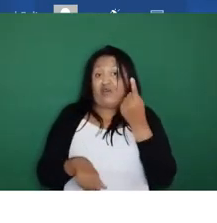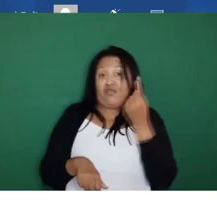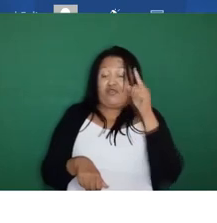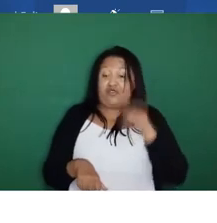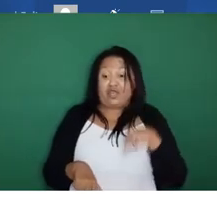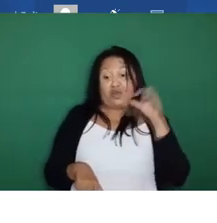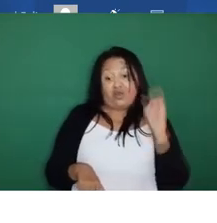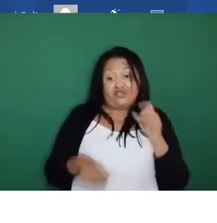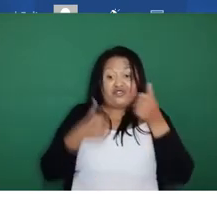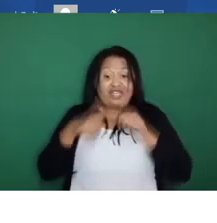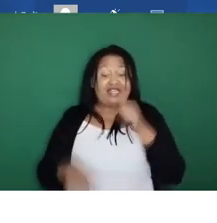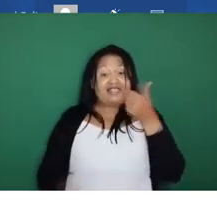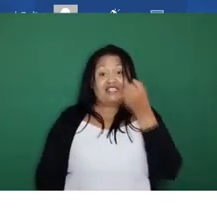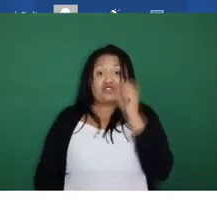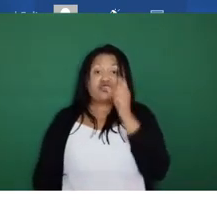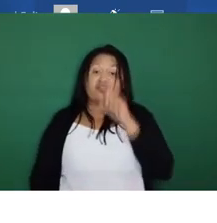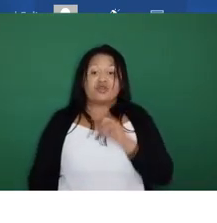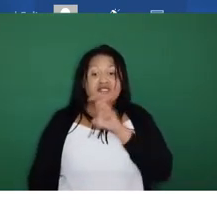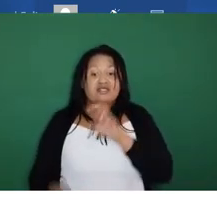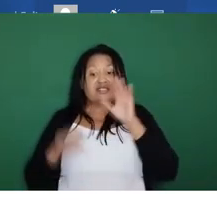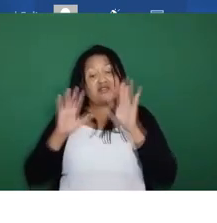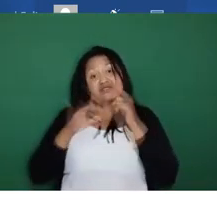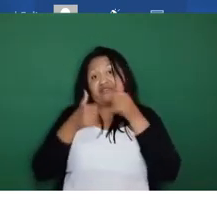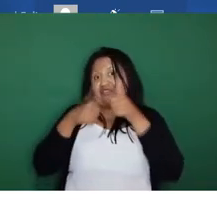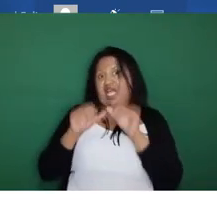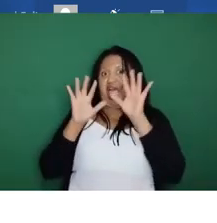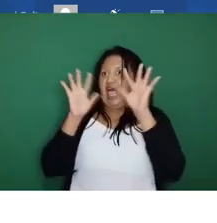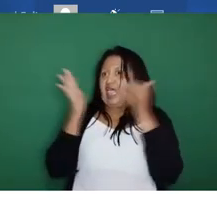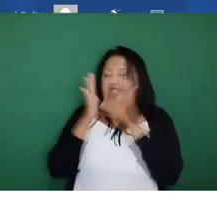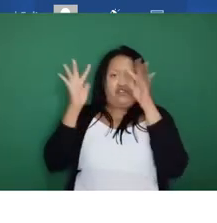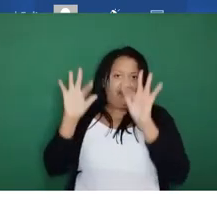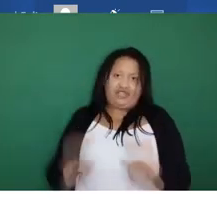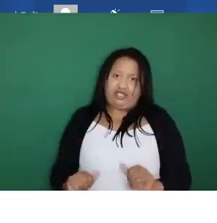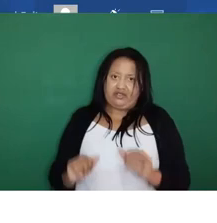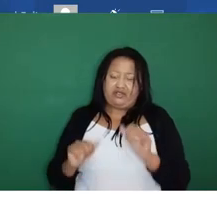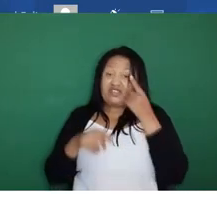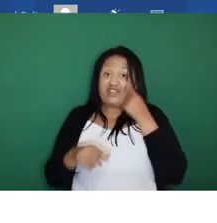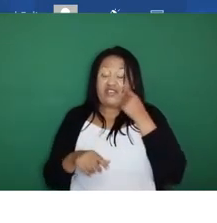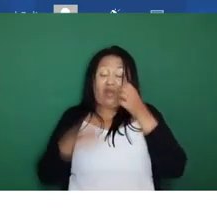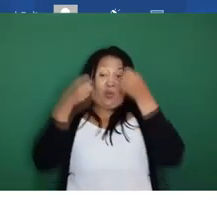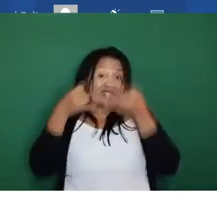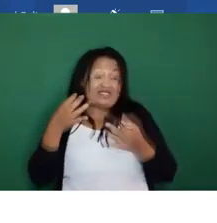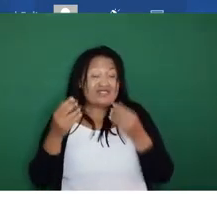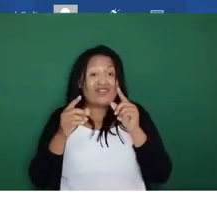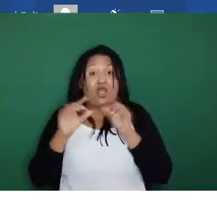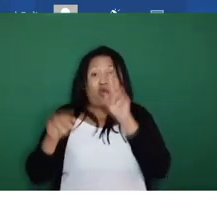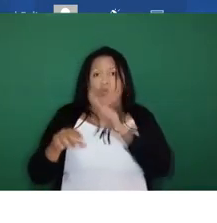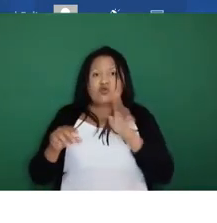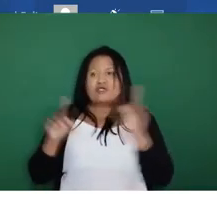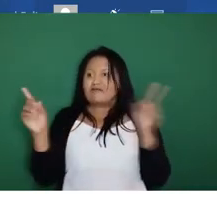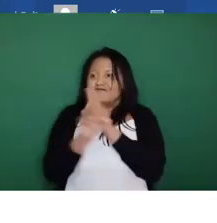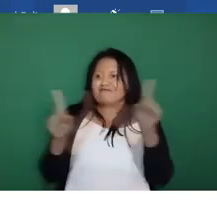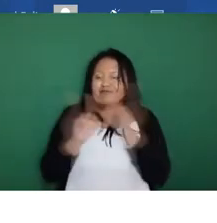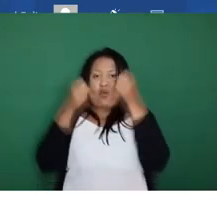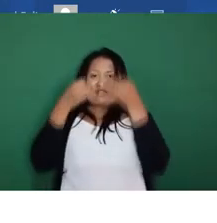18,5 tá você não vai mexer até o final você vai mexer a quantidade de vezes necessária para que o